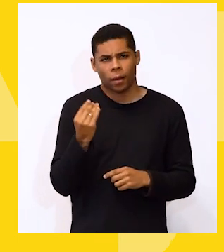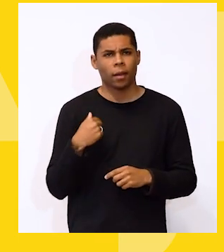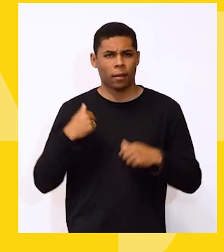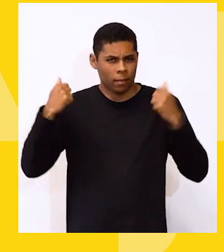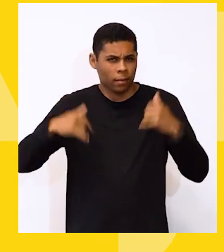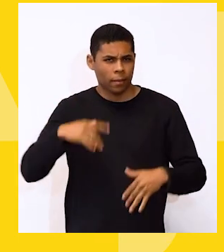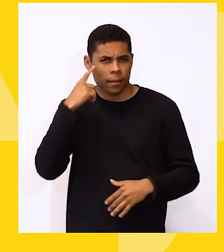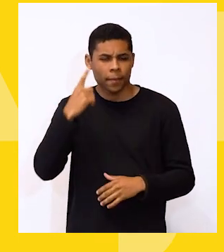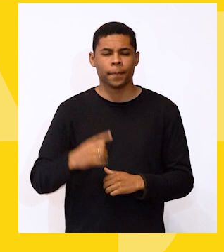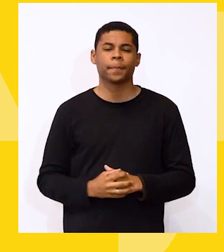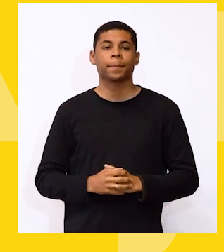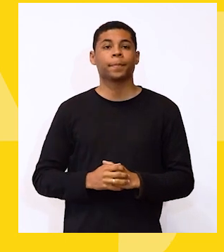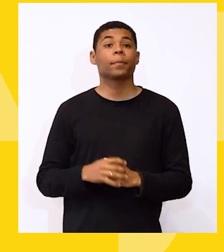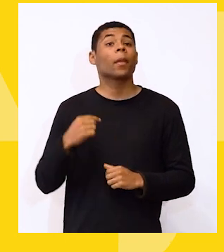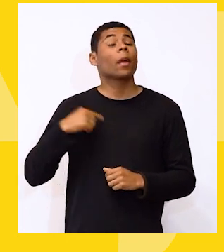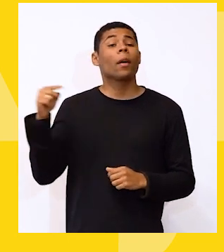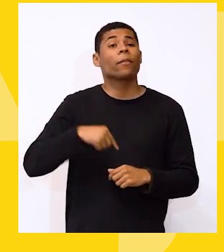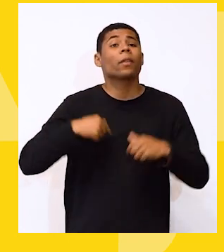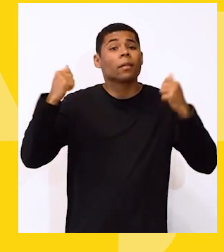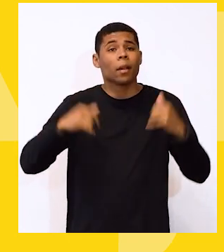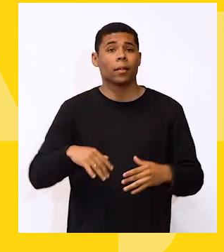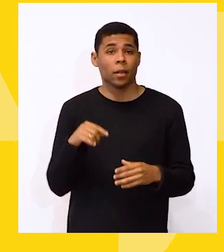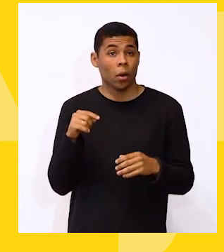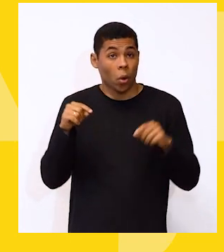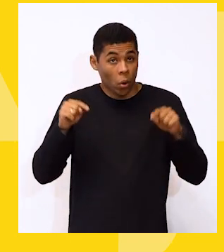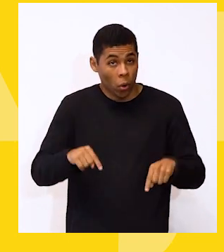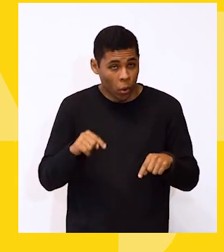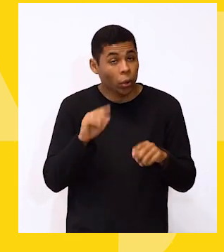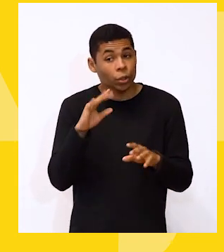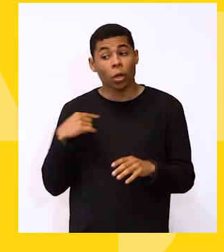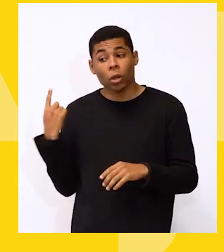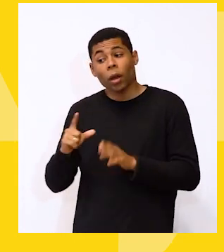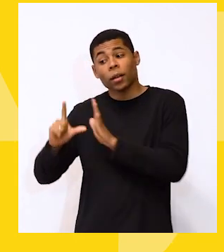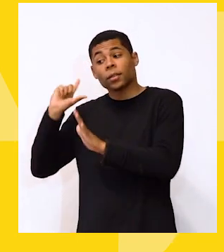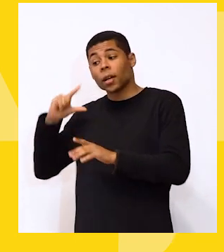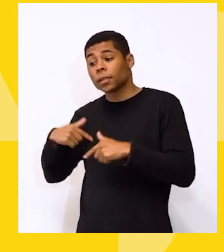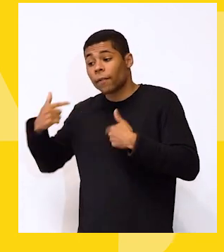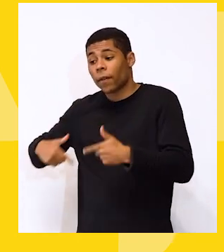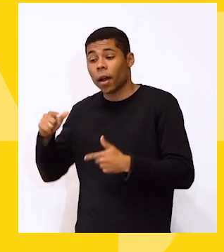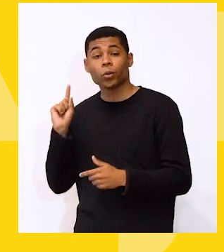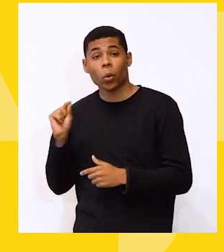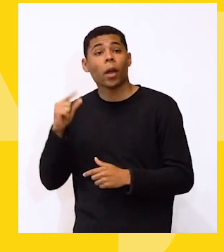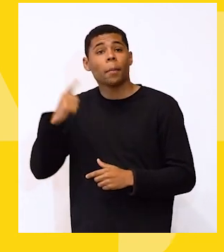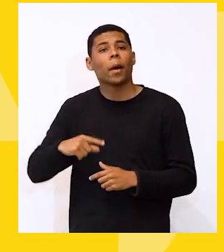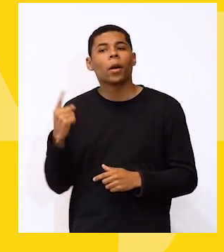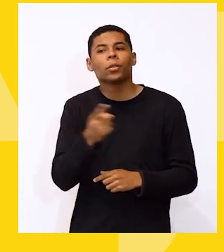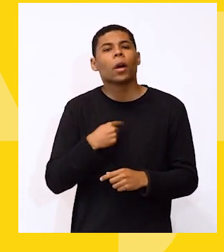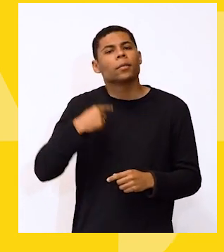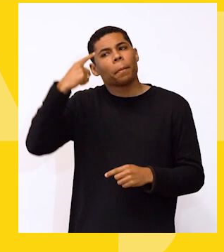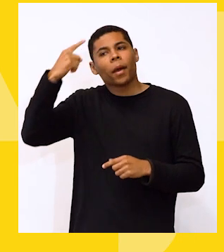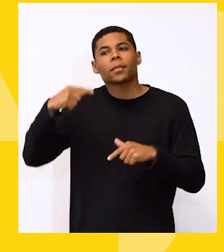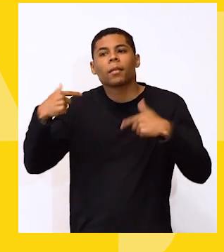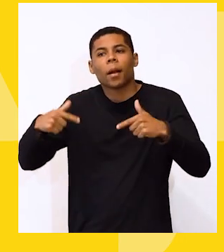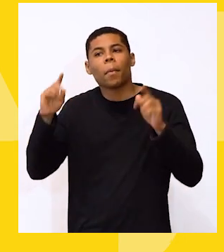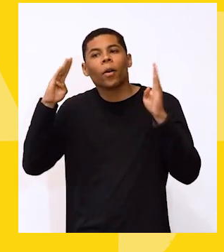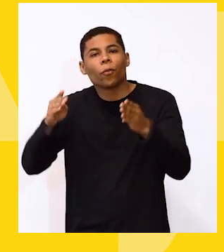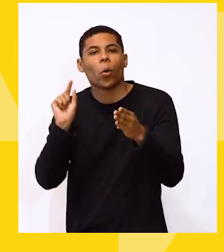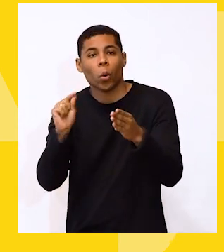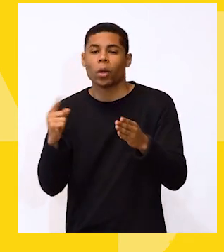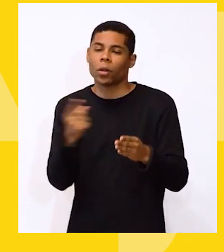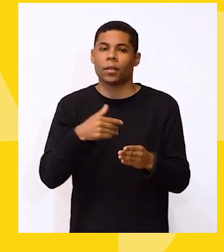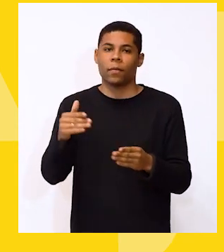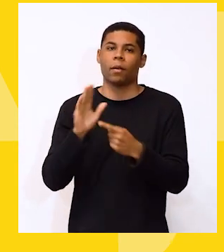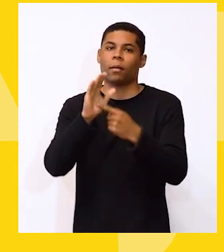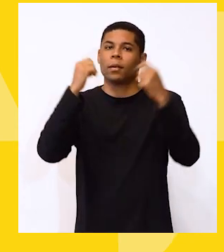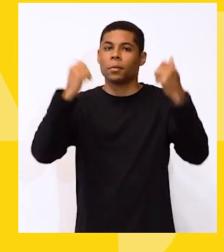da eu vim trazer para vocês hoje primeiro que que nós fizemos com a nossa proposta de trabalho e faz alguns comentários sobre as áreas de atuação